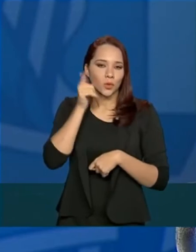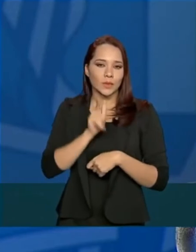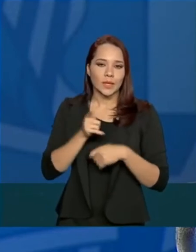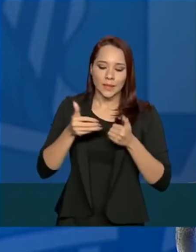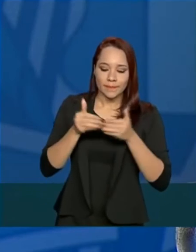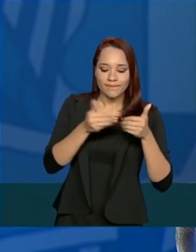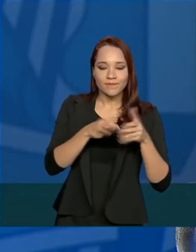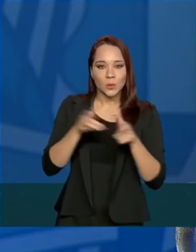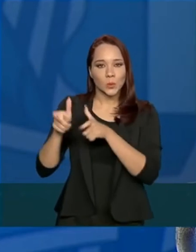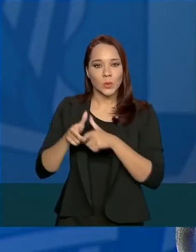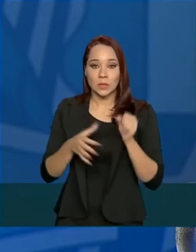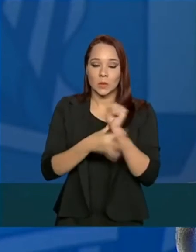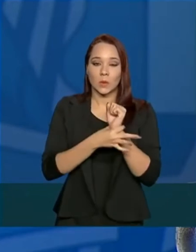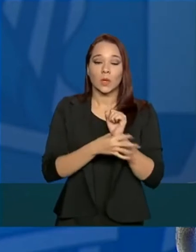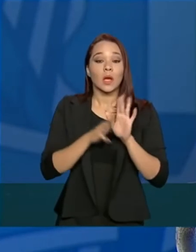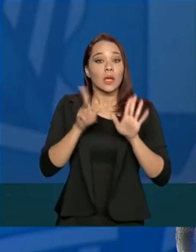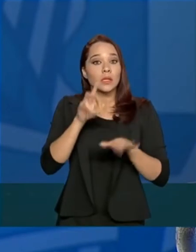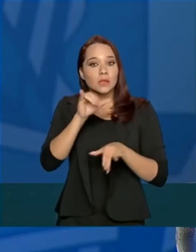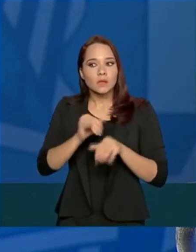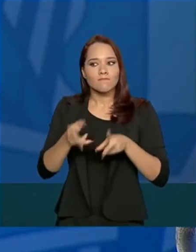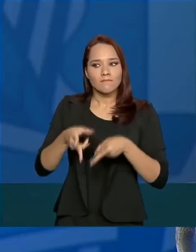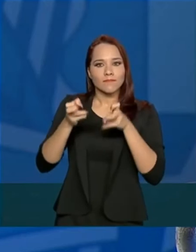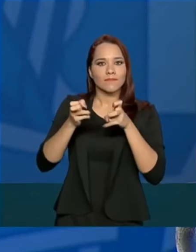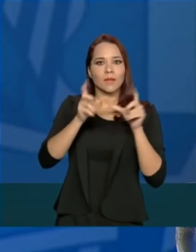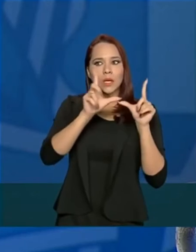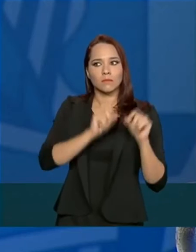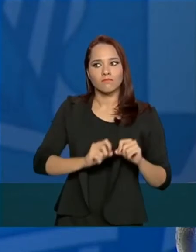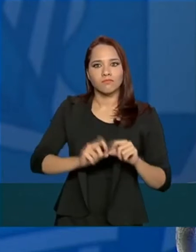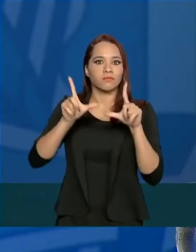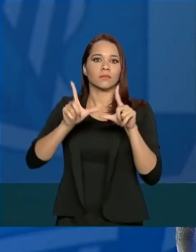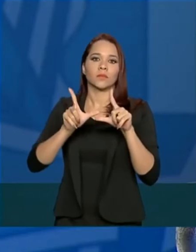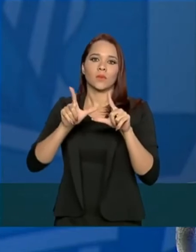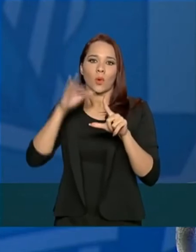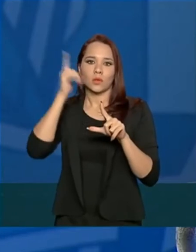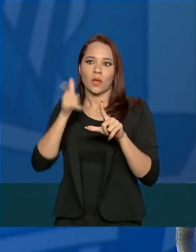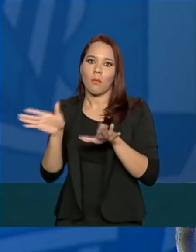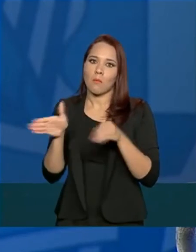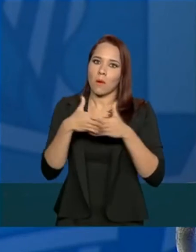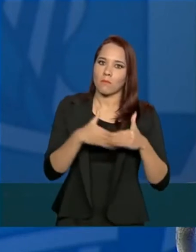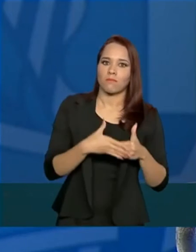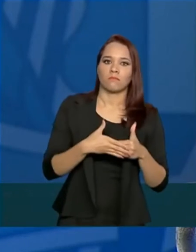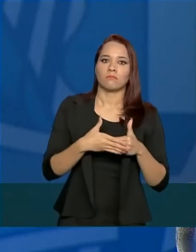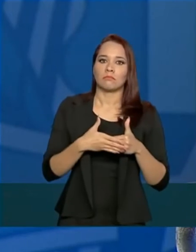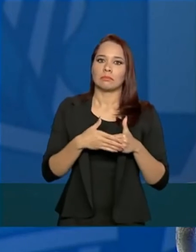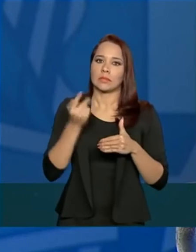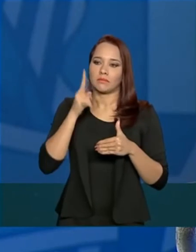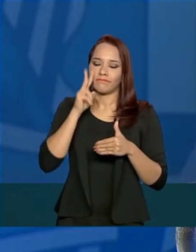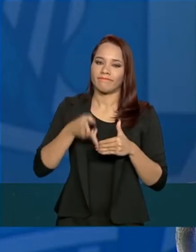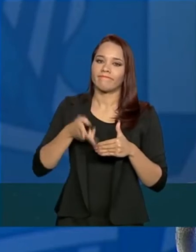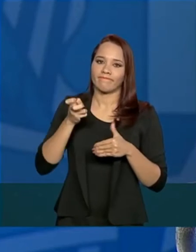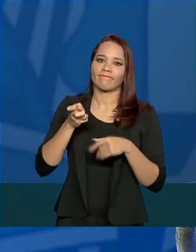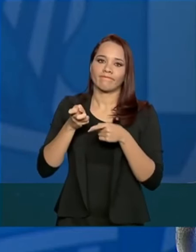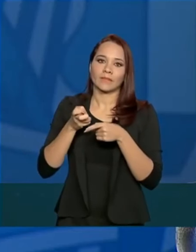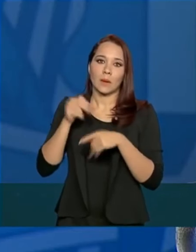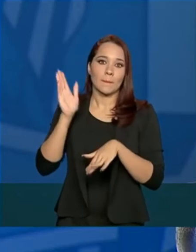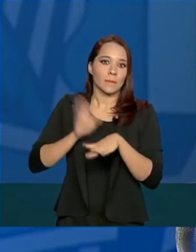e poderá retroceder de imediato ao identificar que o crescimento está sendo